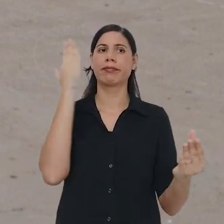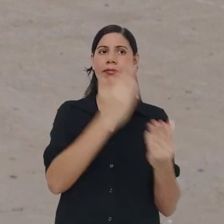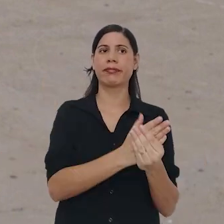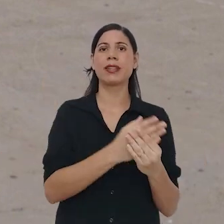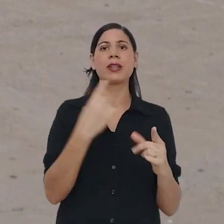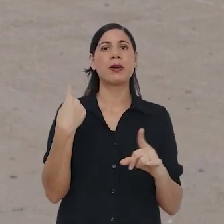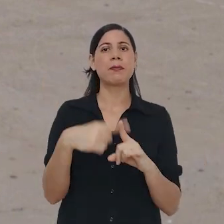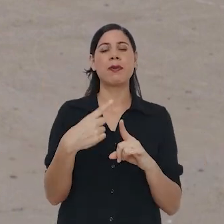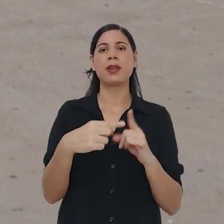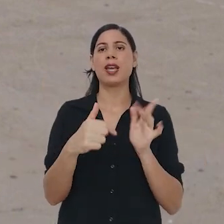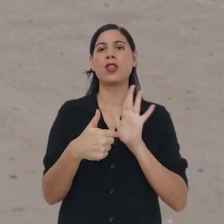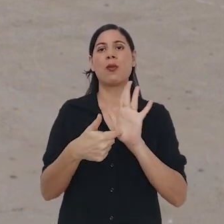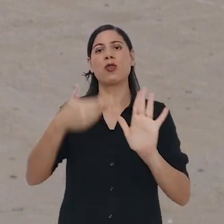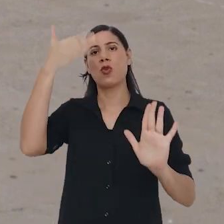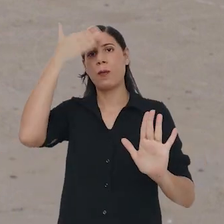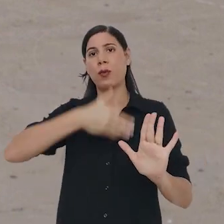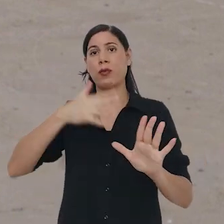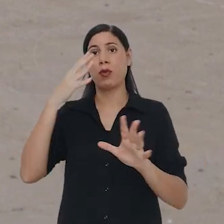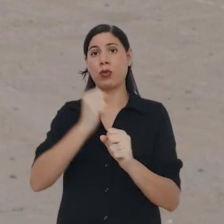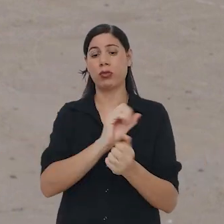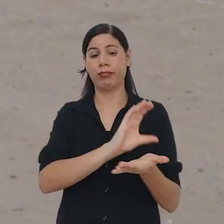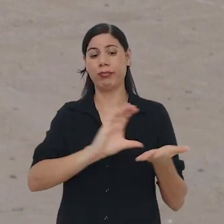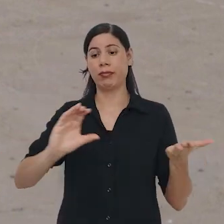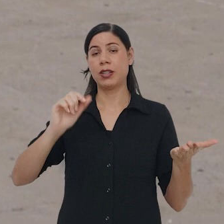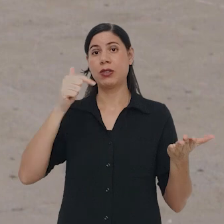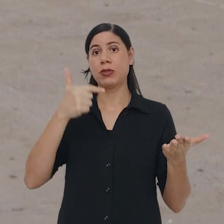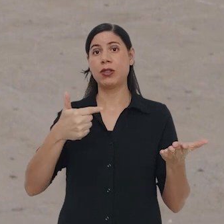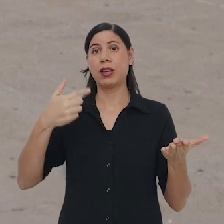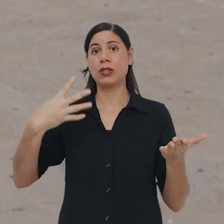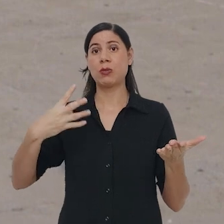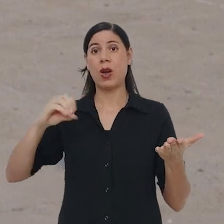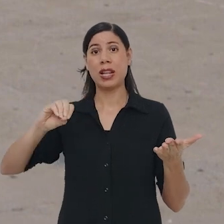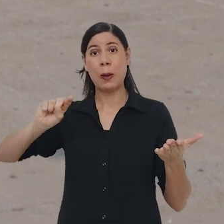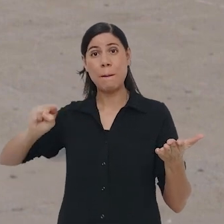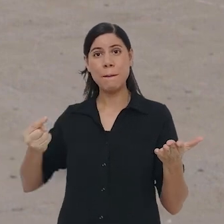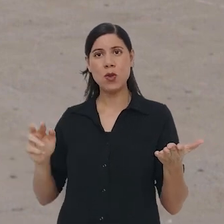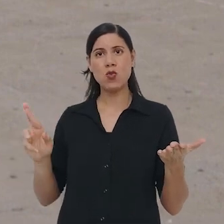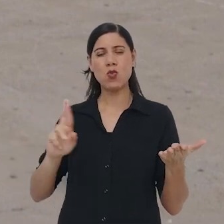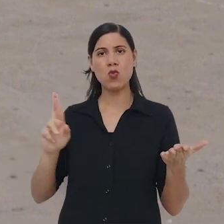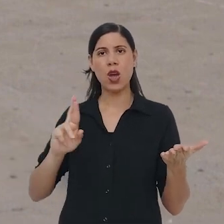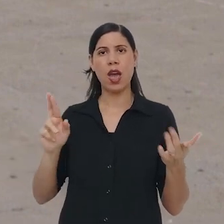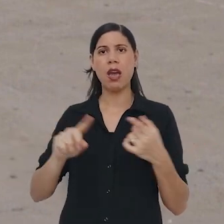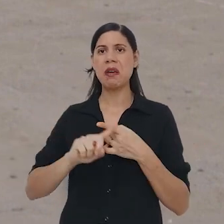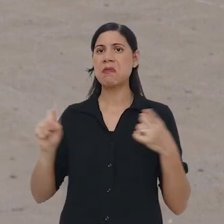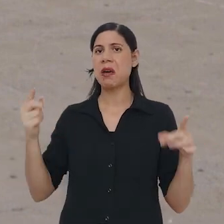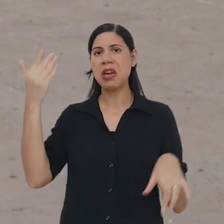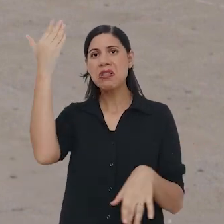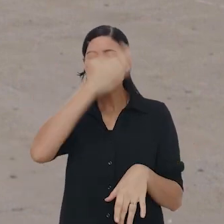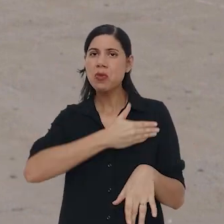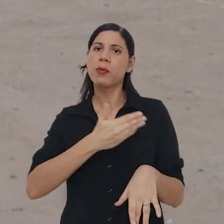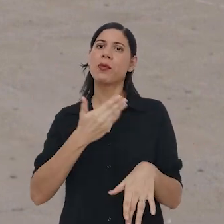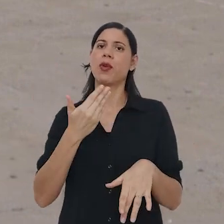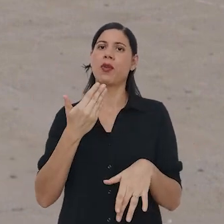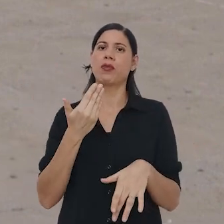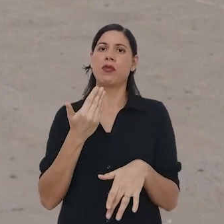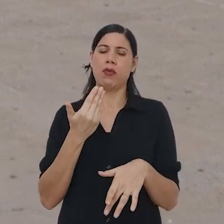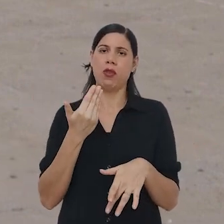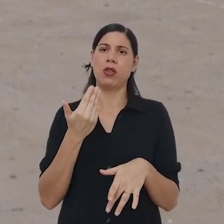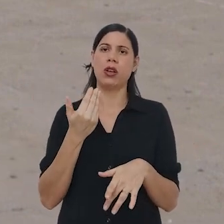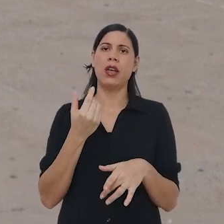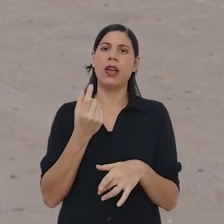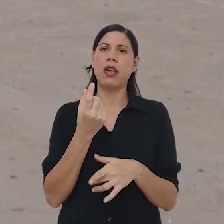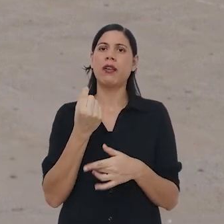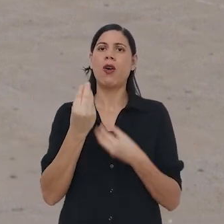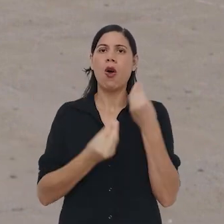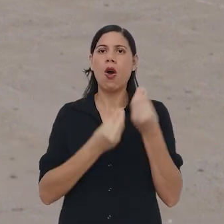de contas. A ONG teria recebido mais de R$240 mil à época. Entretanto, não comprovou a